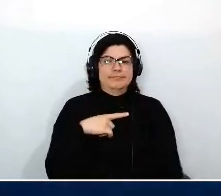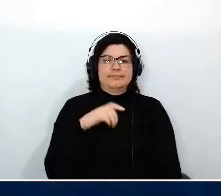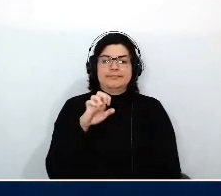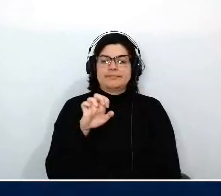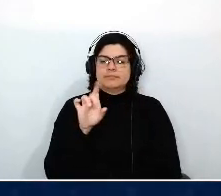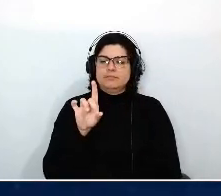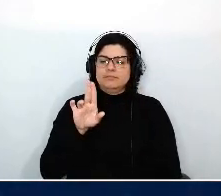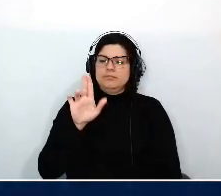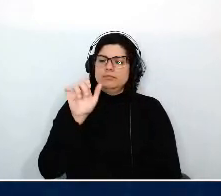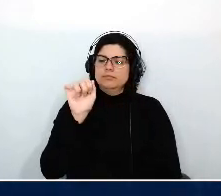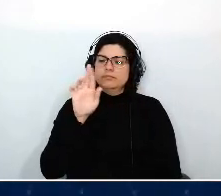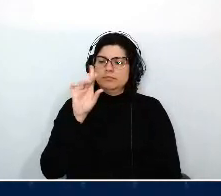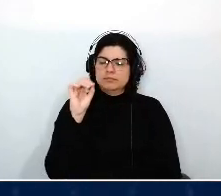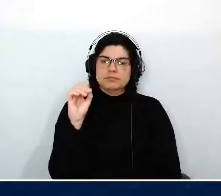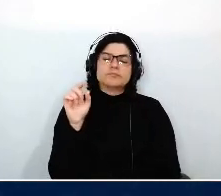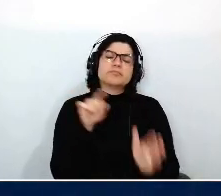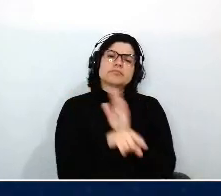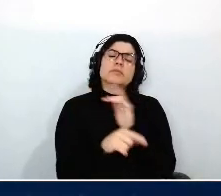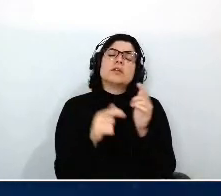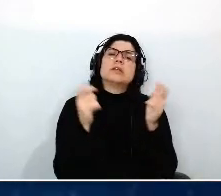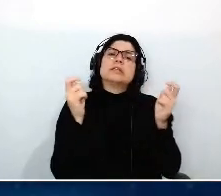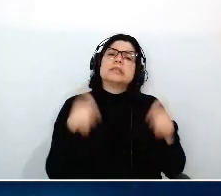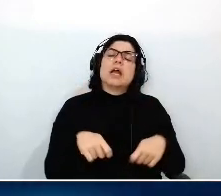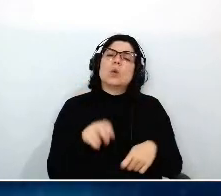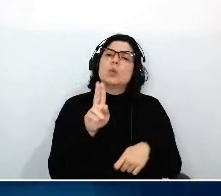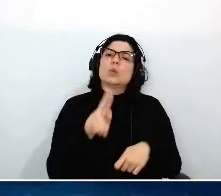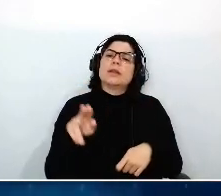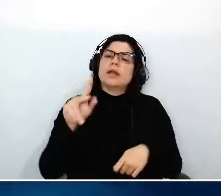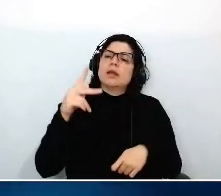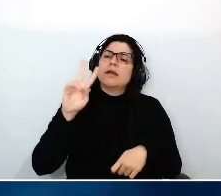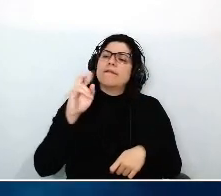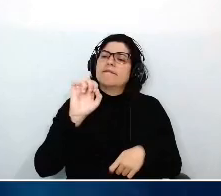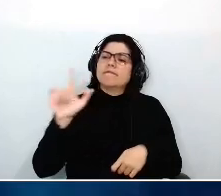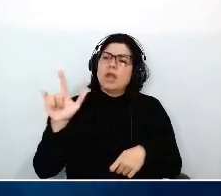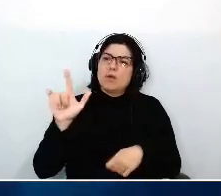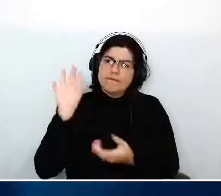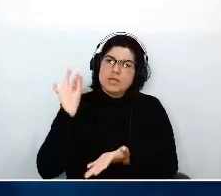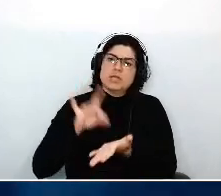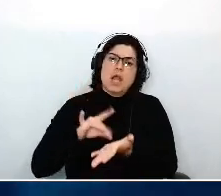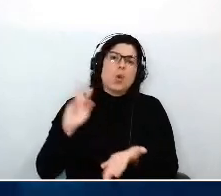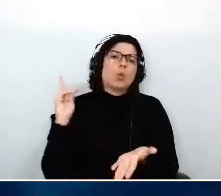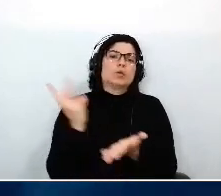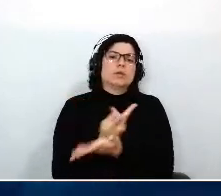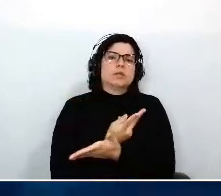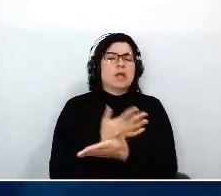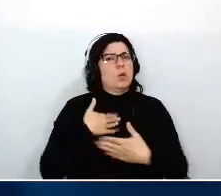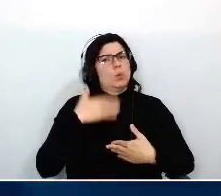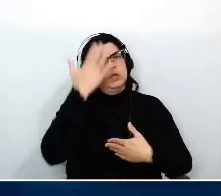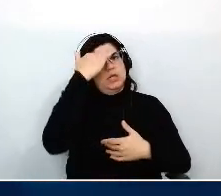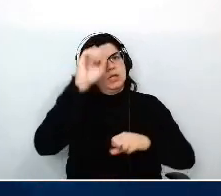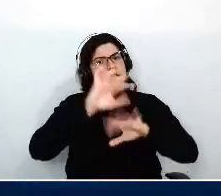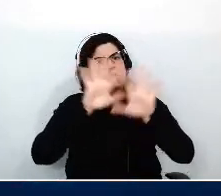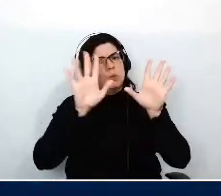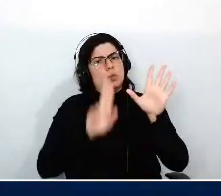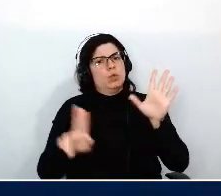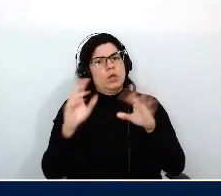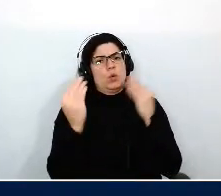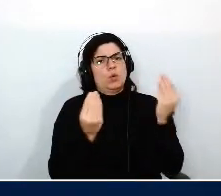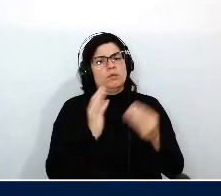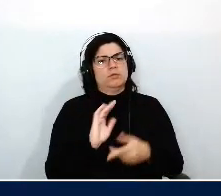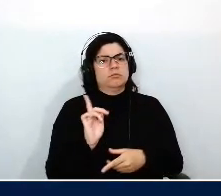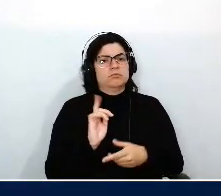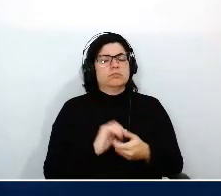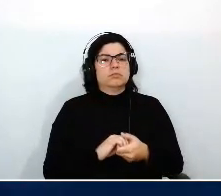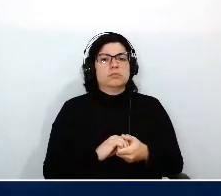Zadonai falou o seguinte: onde posso usar o FEL numa situação real? Não ficou claro para mim os casos de uso dele. Qualquer lugar que rode